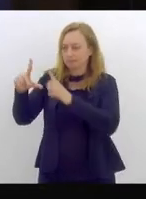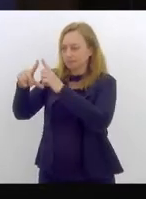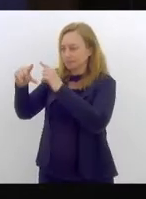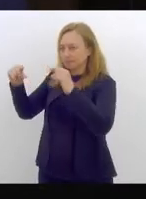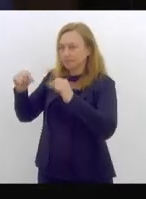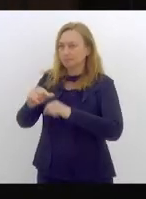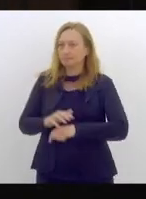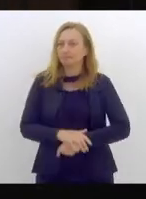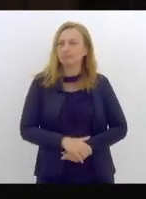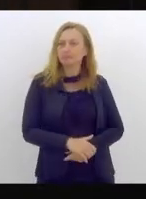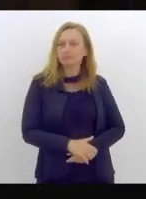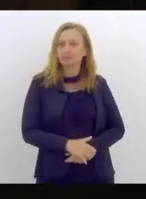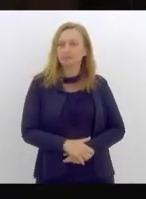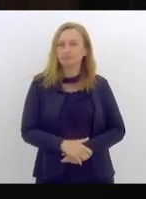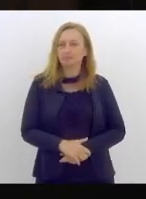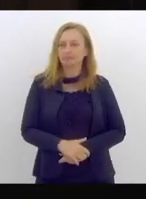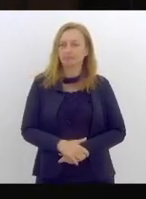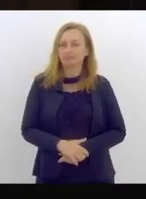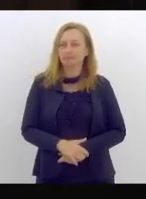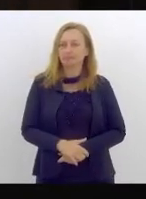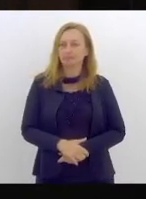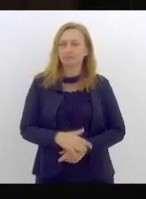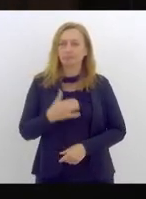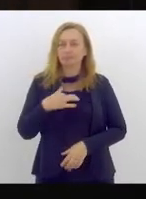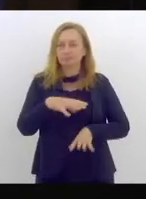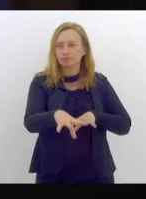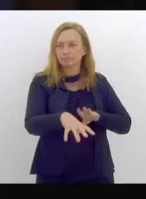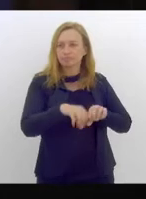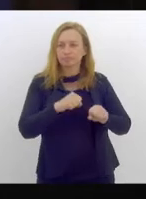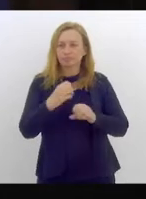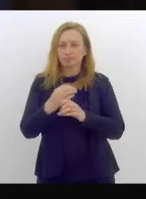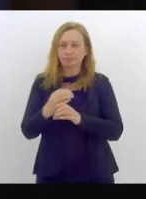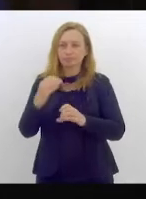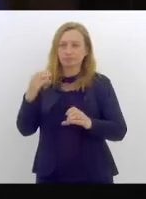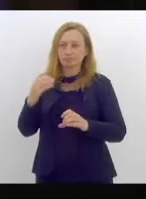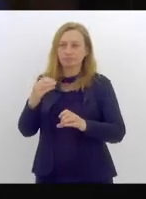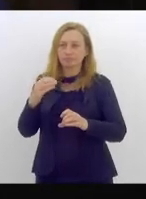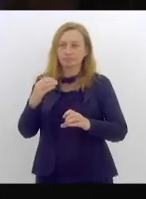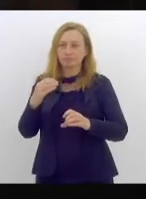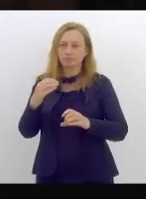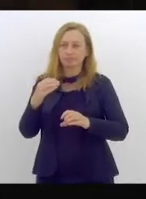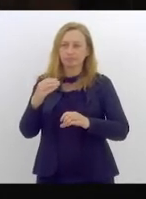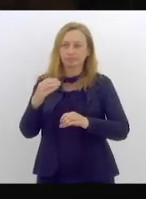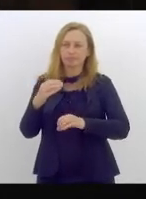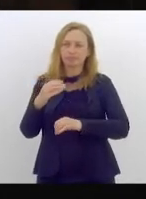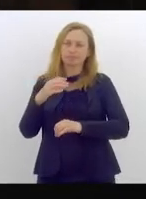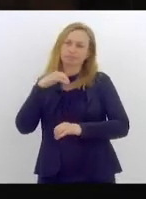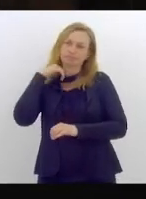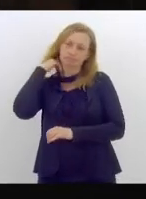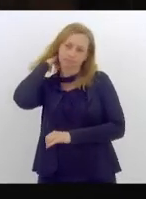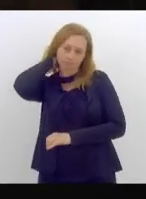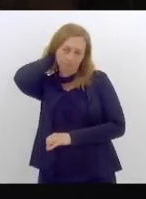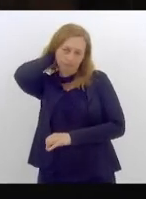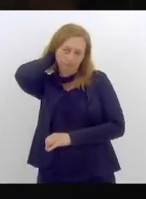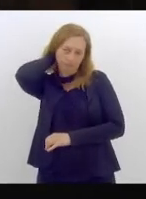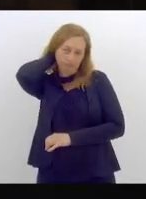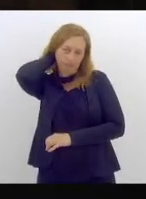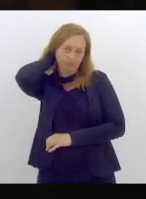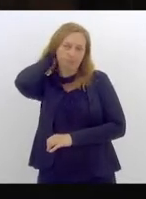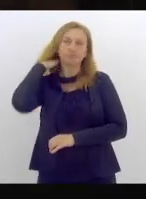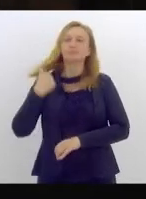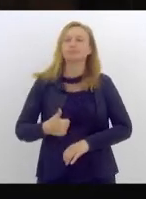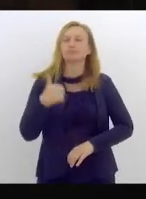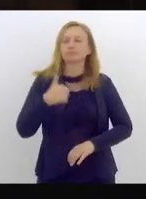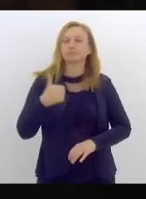é a universidade que eu me formei em engenharia eu sou da primeira turma de engenharia